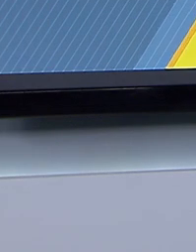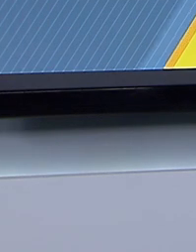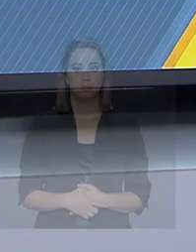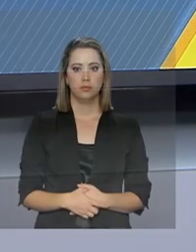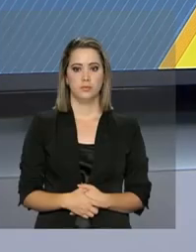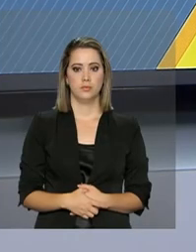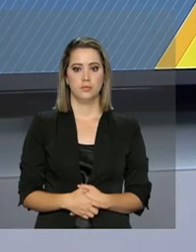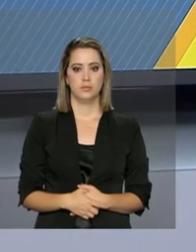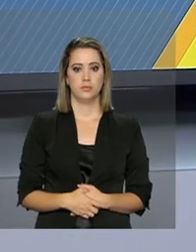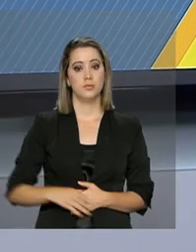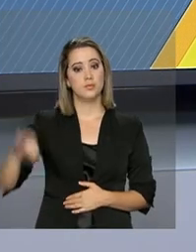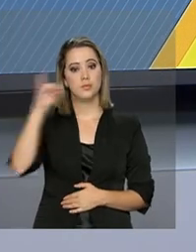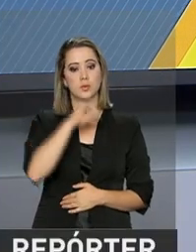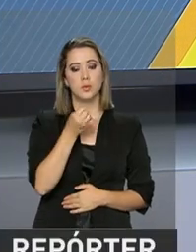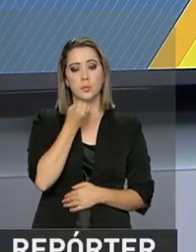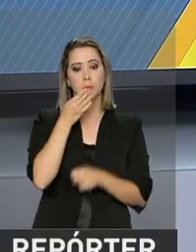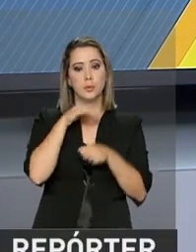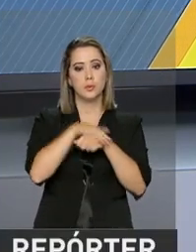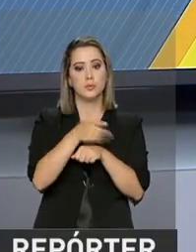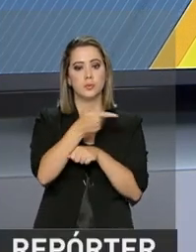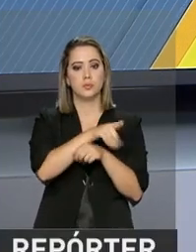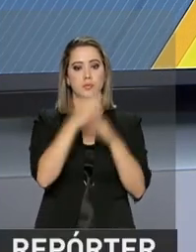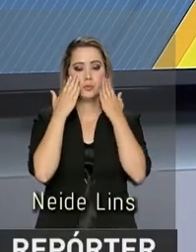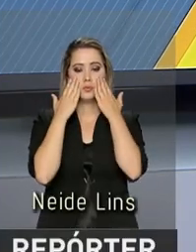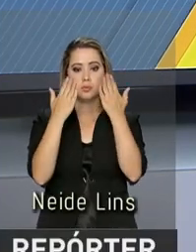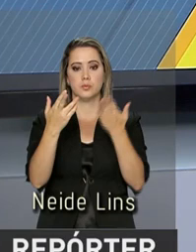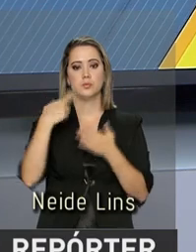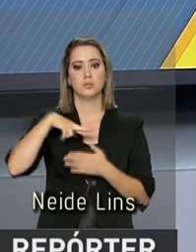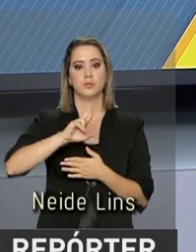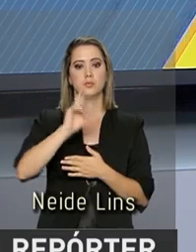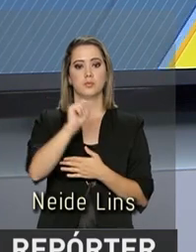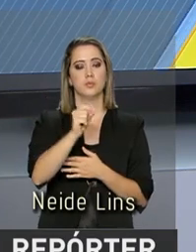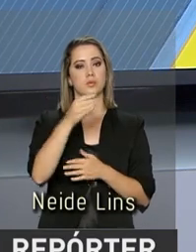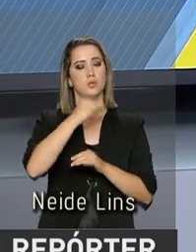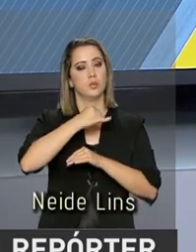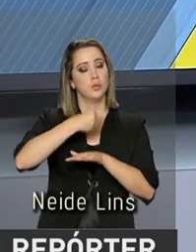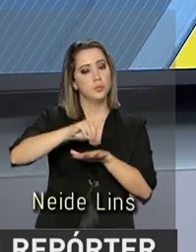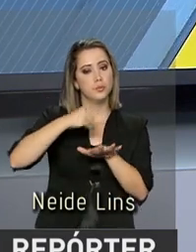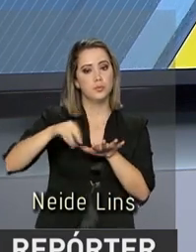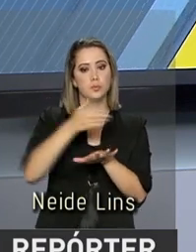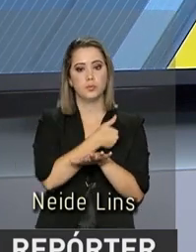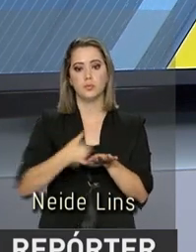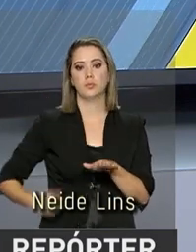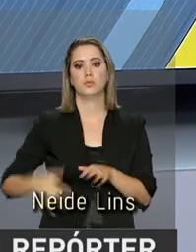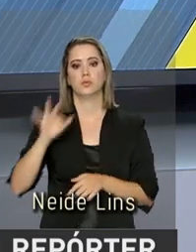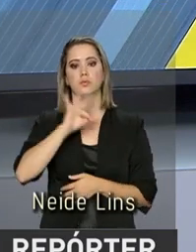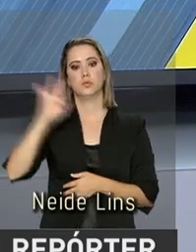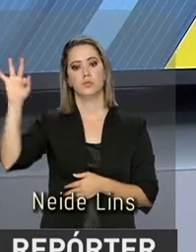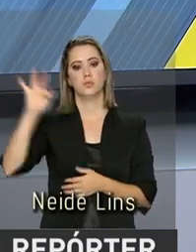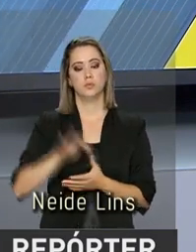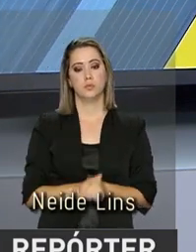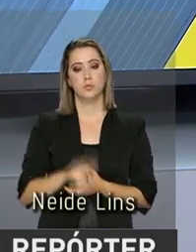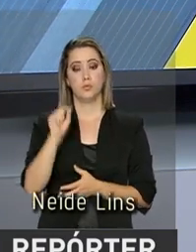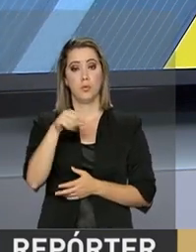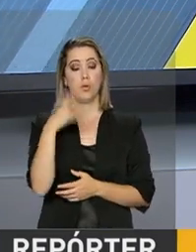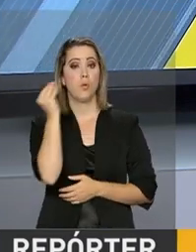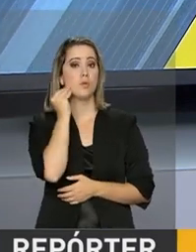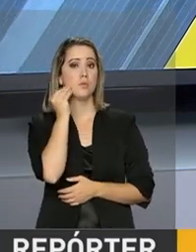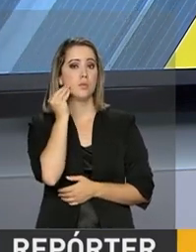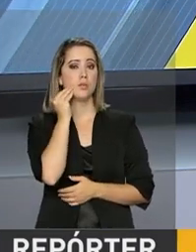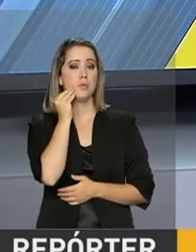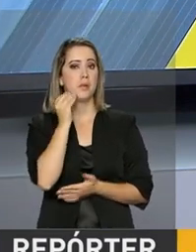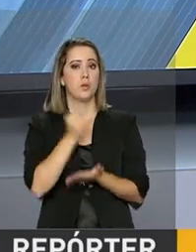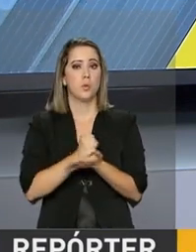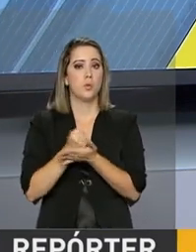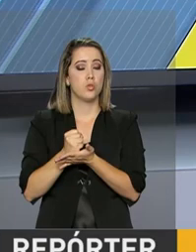Olá, boa noite no ar mais uma edição do Repórter NBR com as notícias do governo federal. Um teste de farmácia